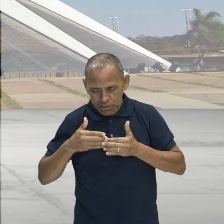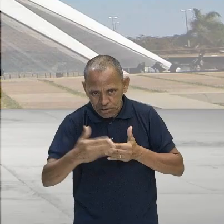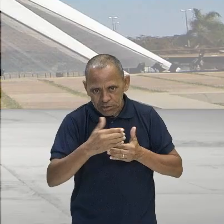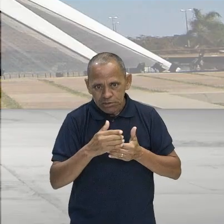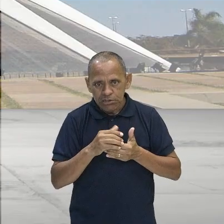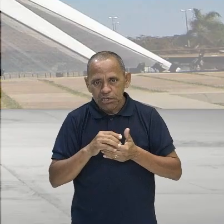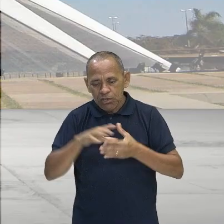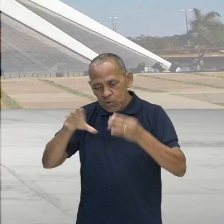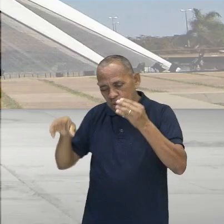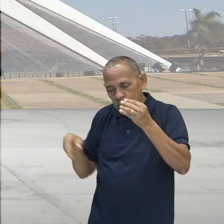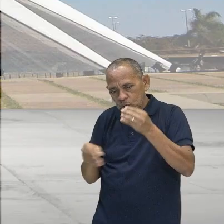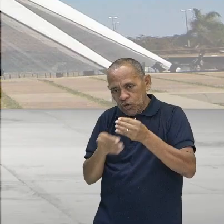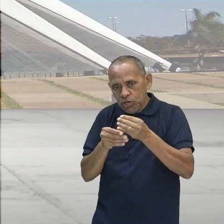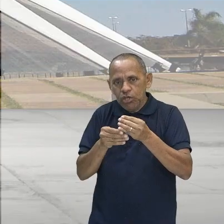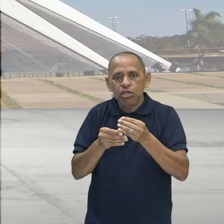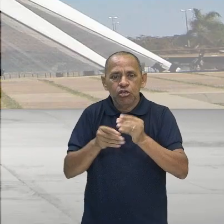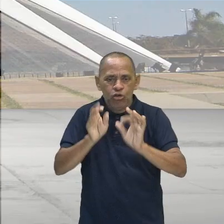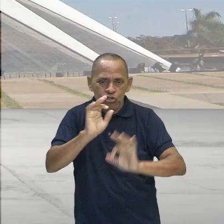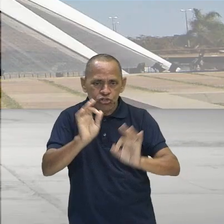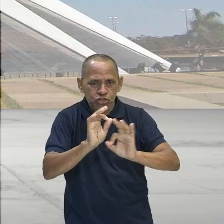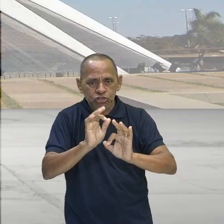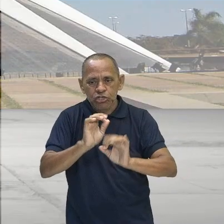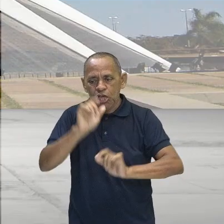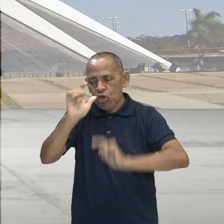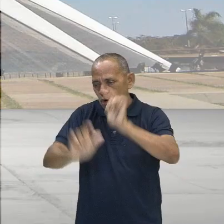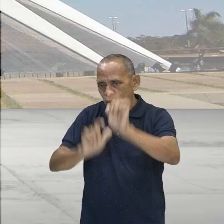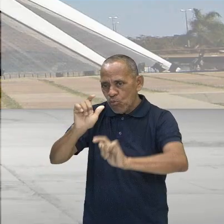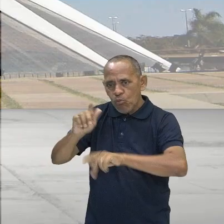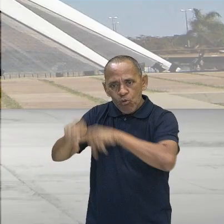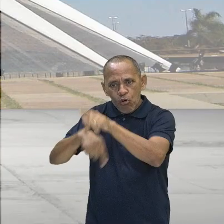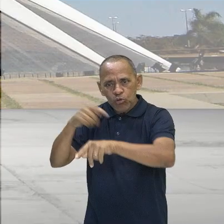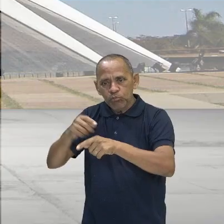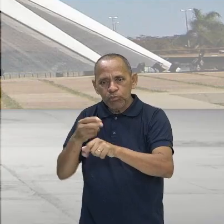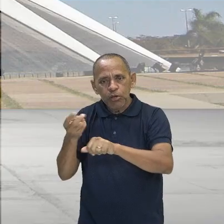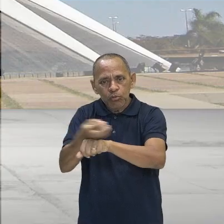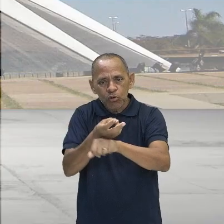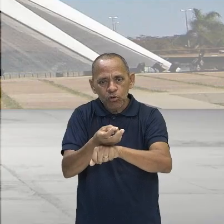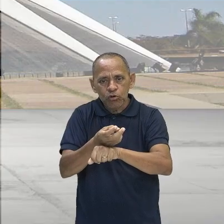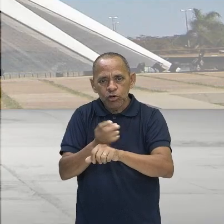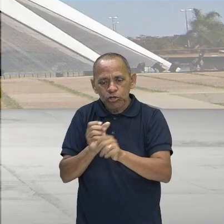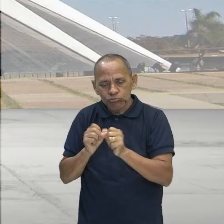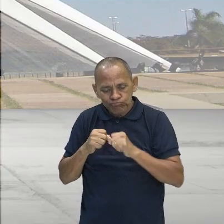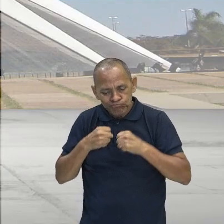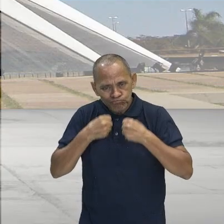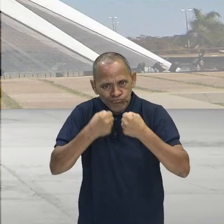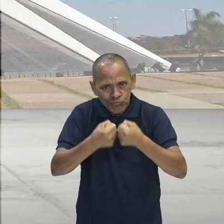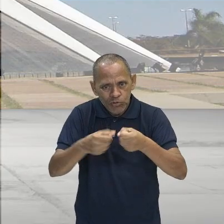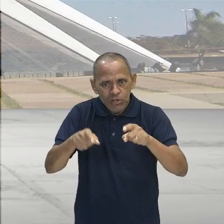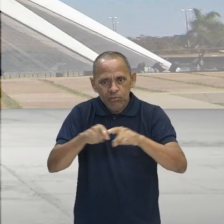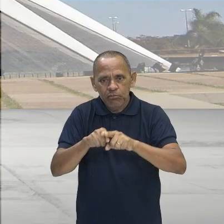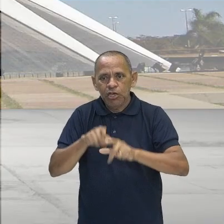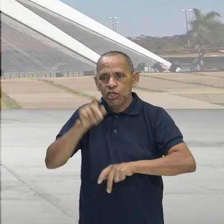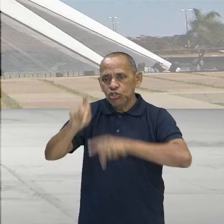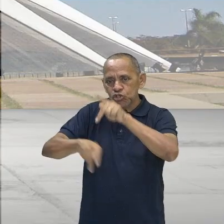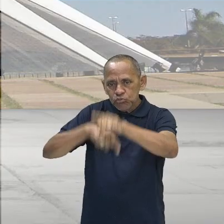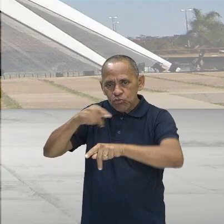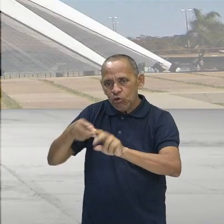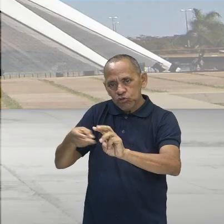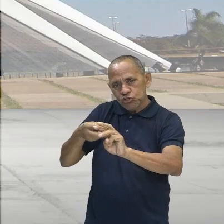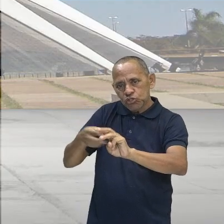nossa identidade como povo, inspirando-se e buscando força nos diferentes povos originários que aqui